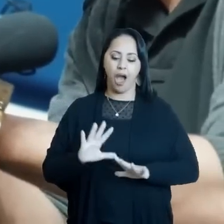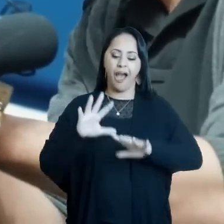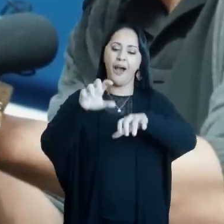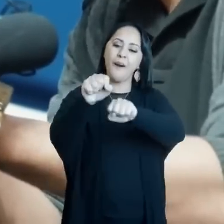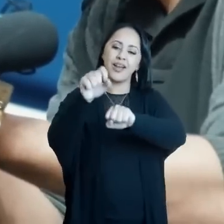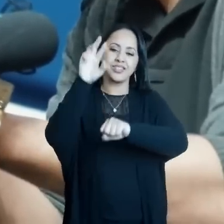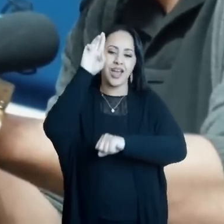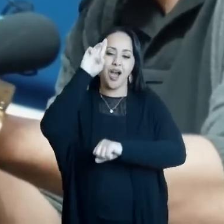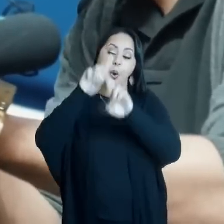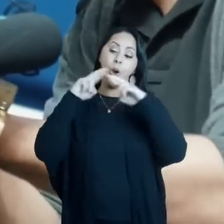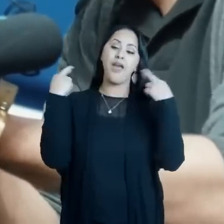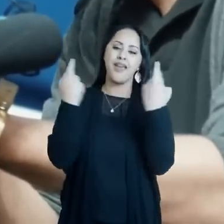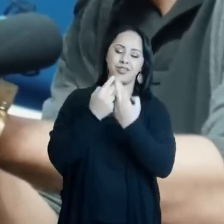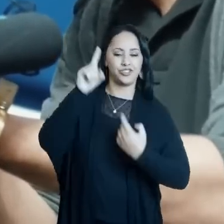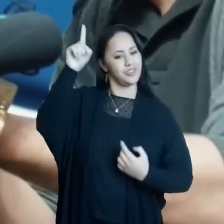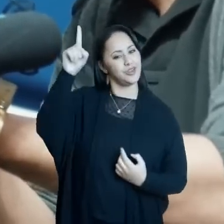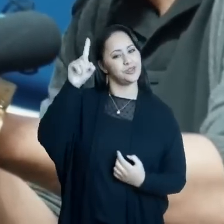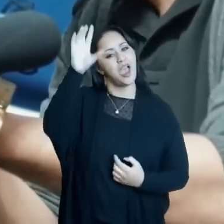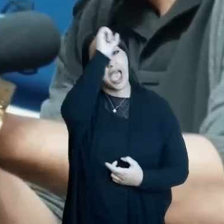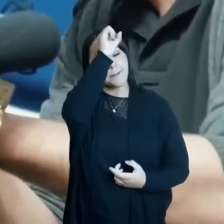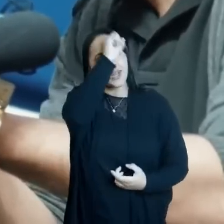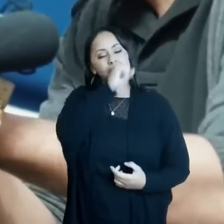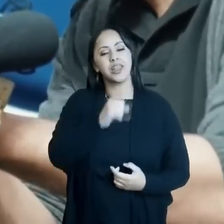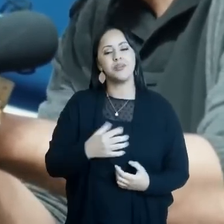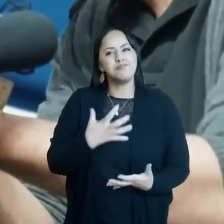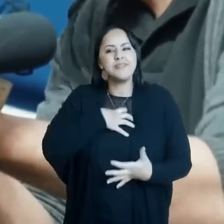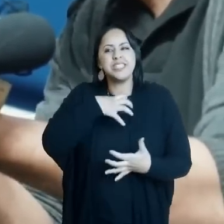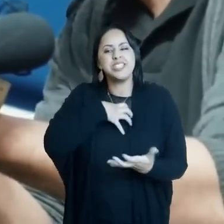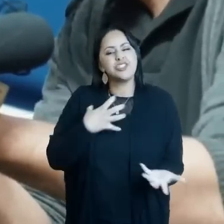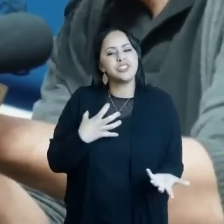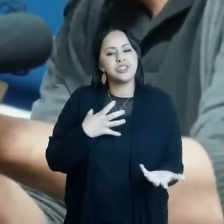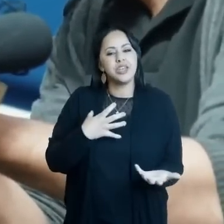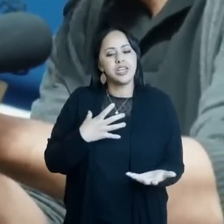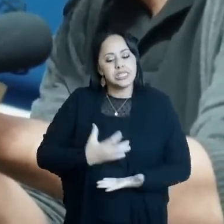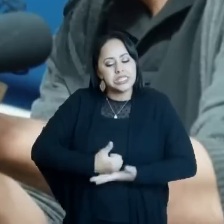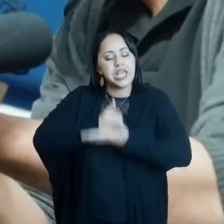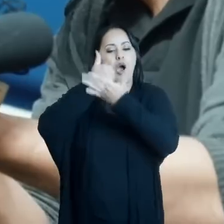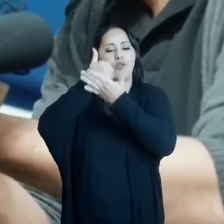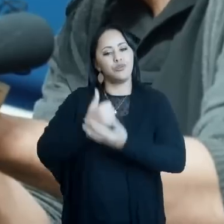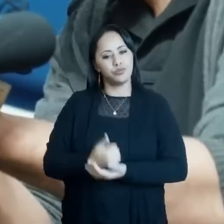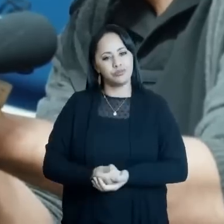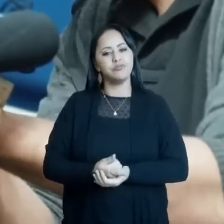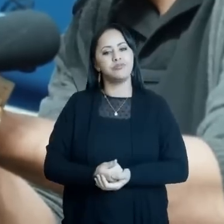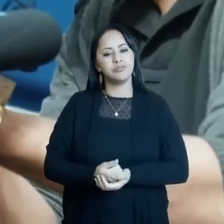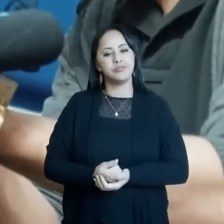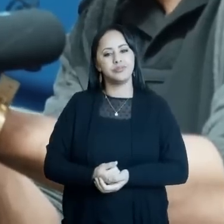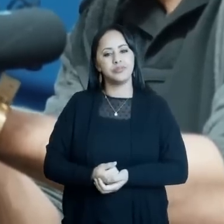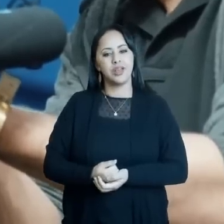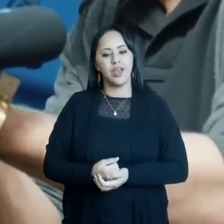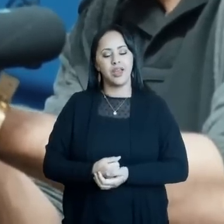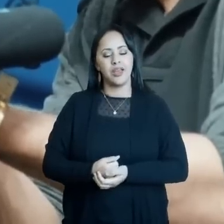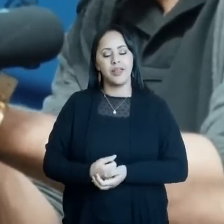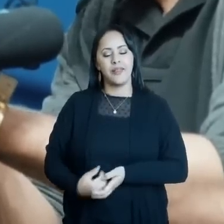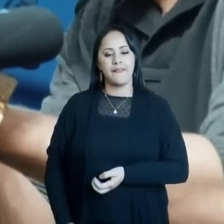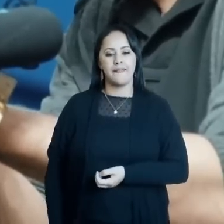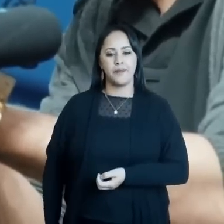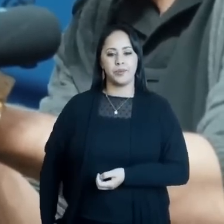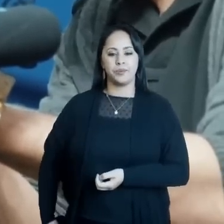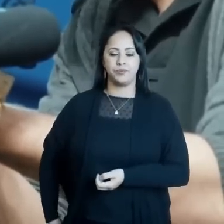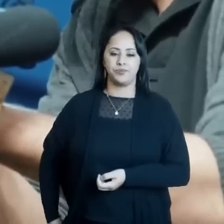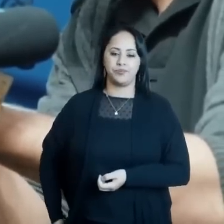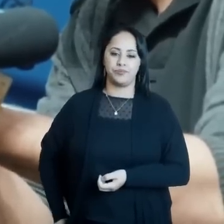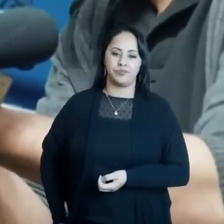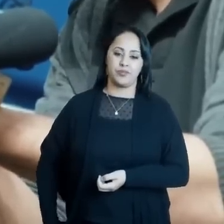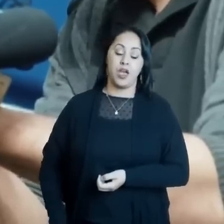Meu sonho é aprender a me sentir salvo. Deixa eu baixar aqui a televisão. Você